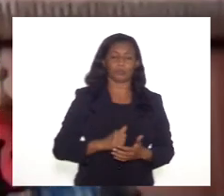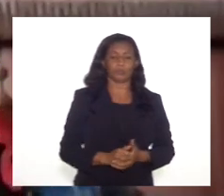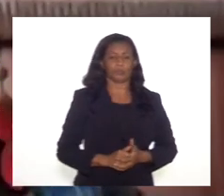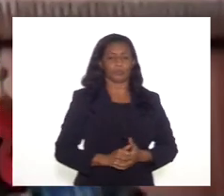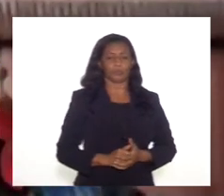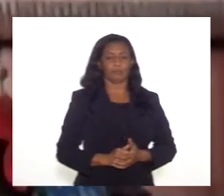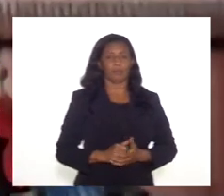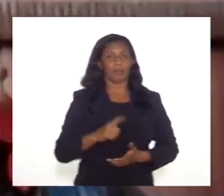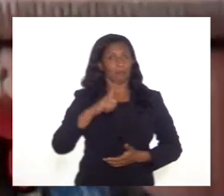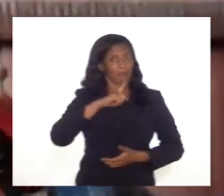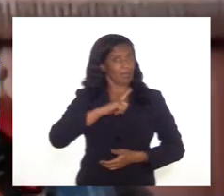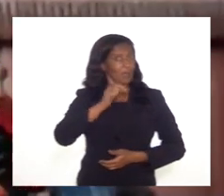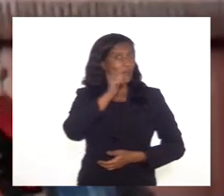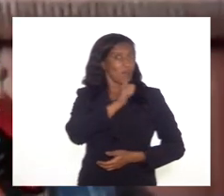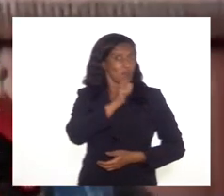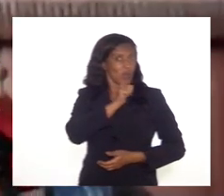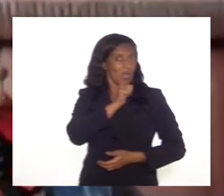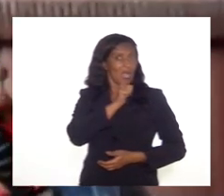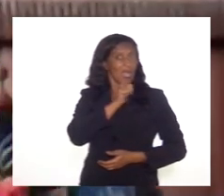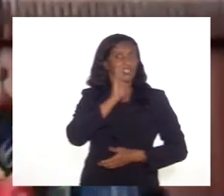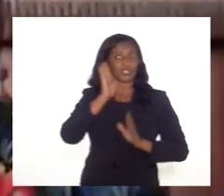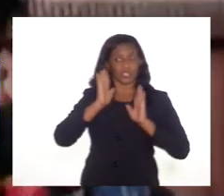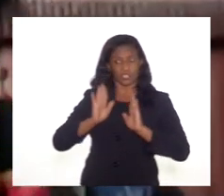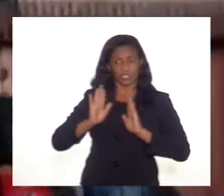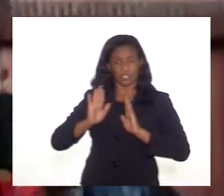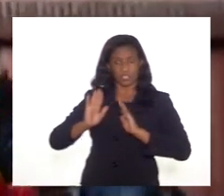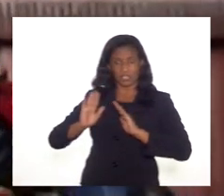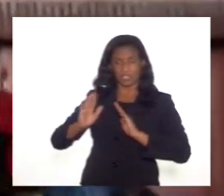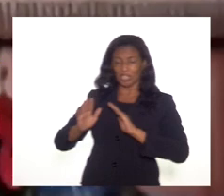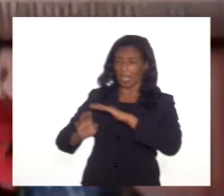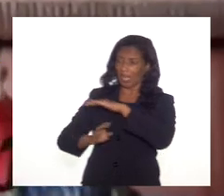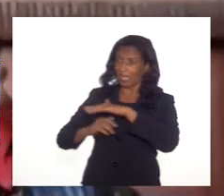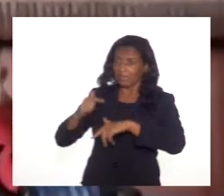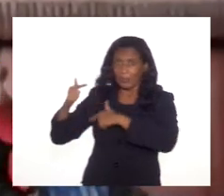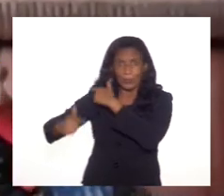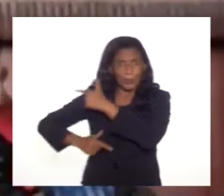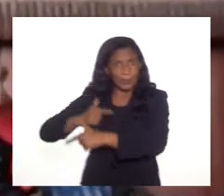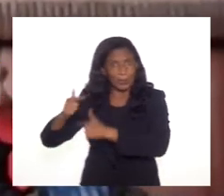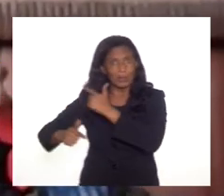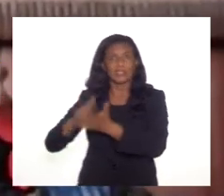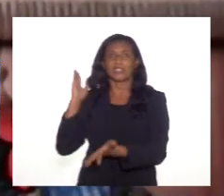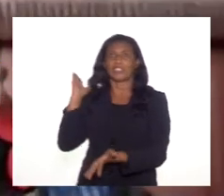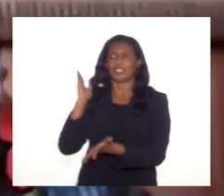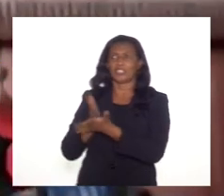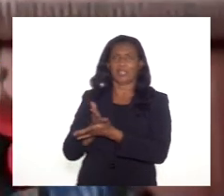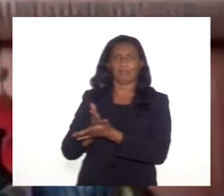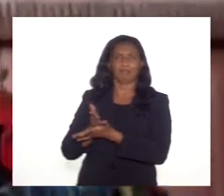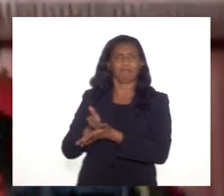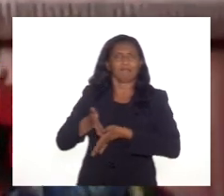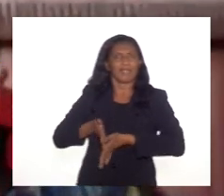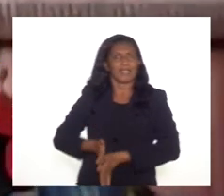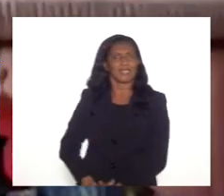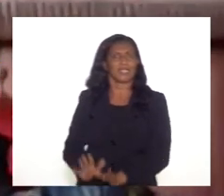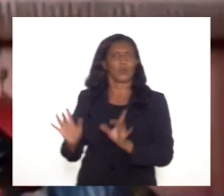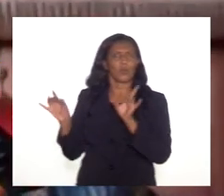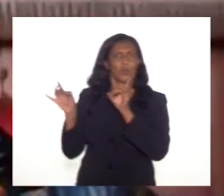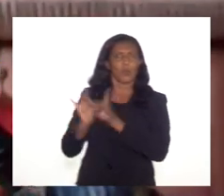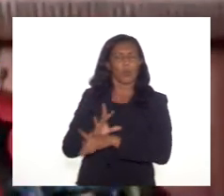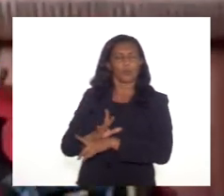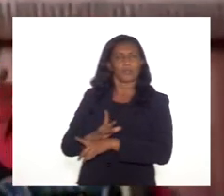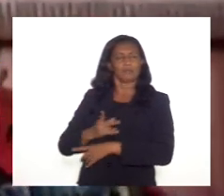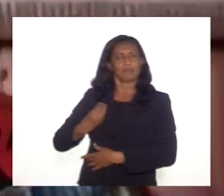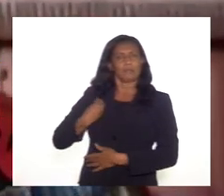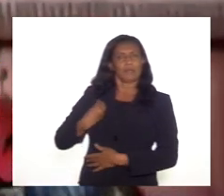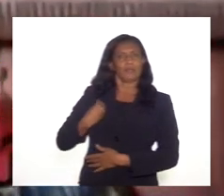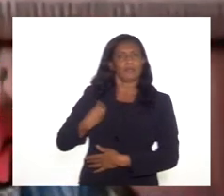Mas tem mulheres que já estão empreendendo porque elas já nasceram tendo que empreender. Que dá o jeito de sobreviver.